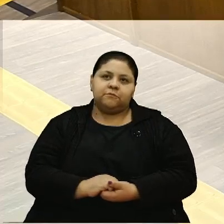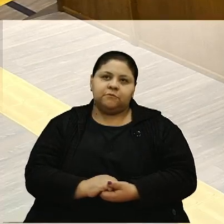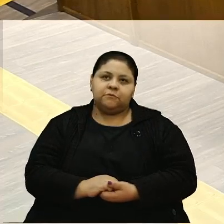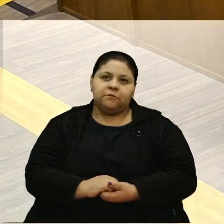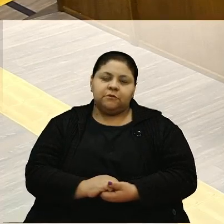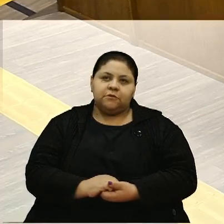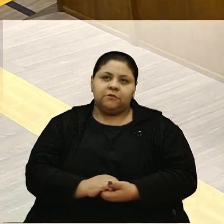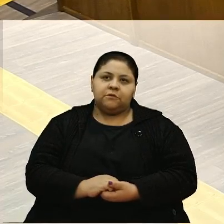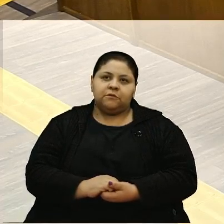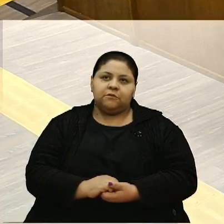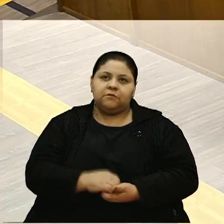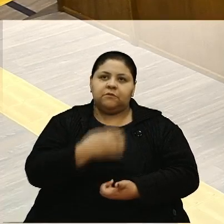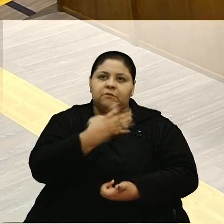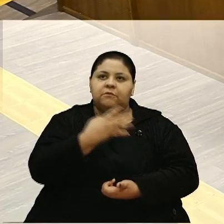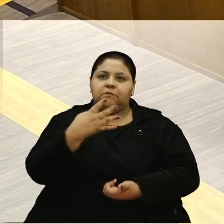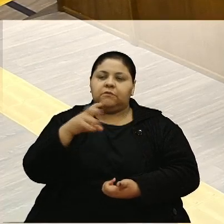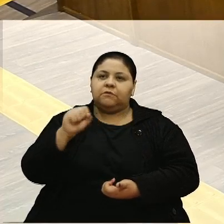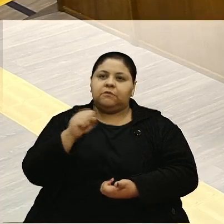Parecer